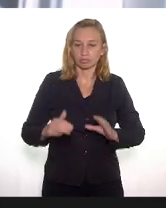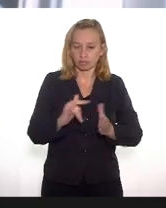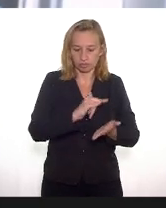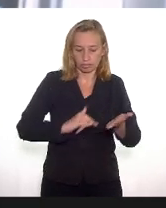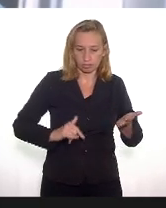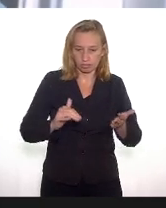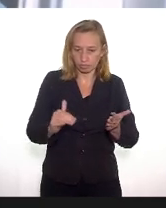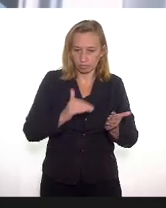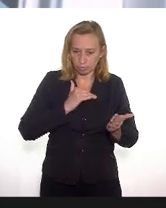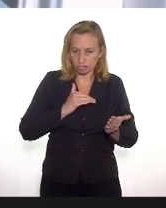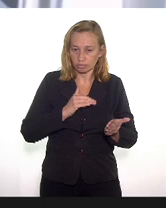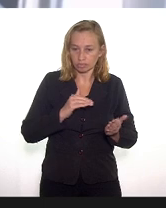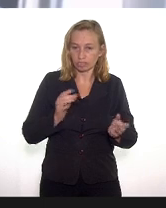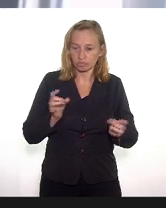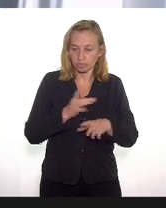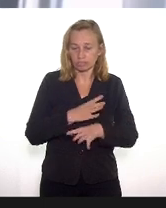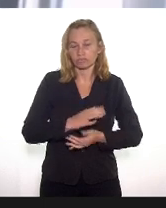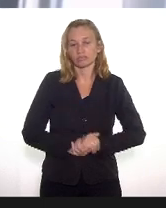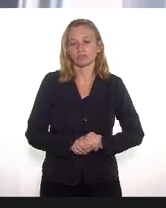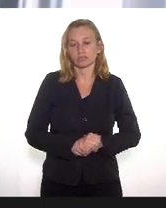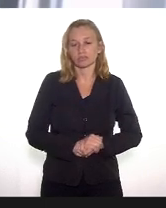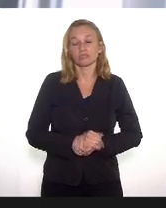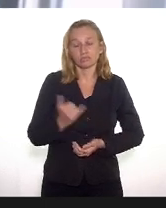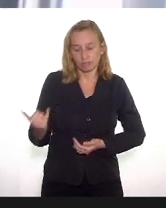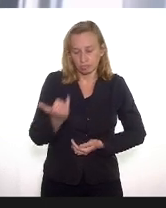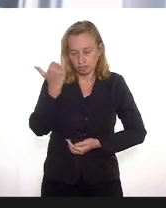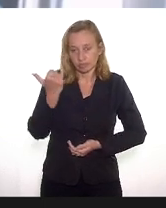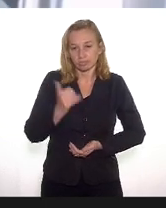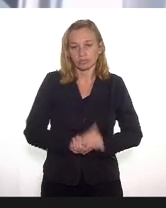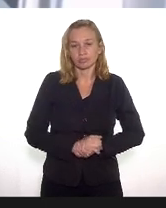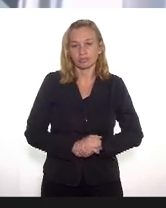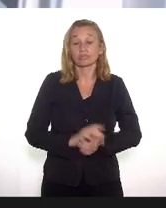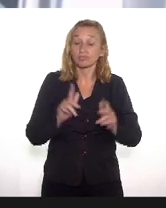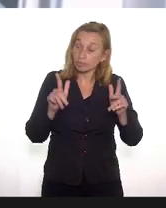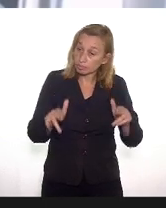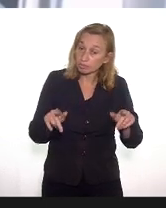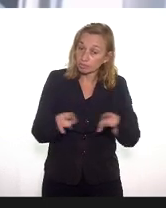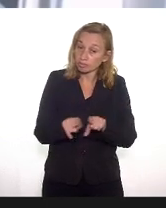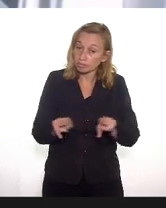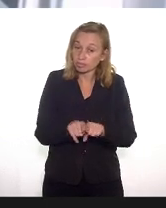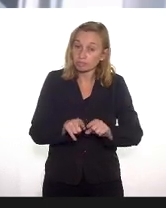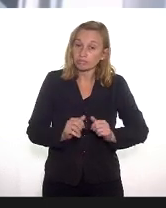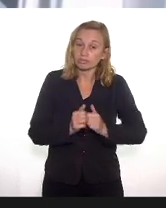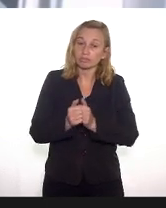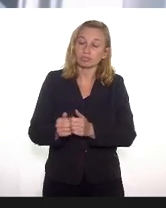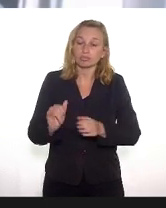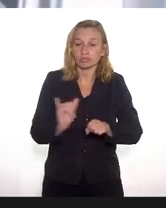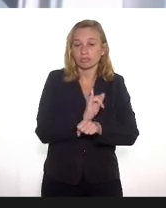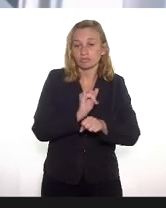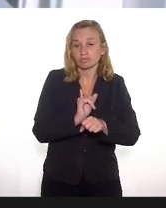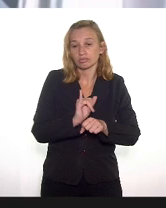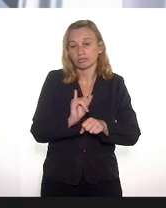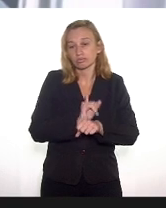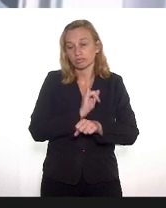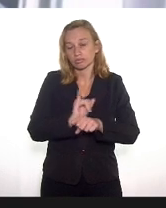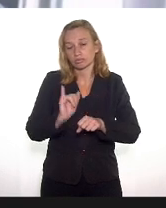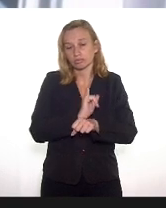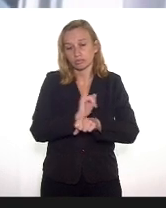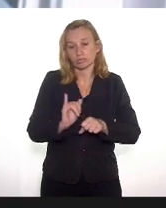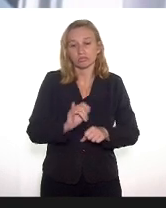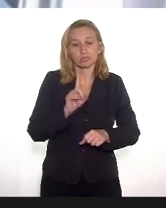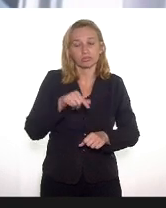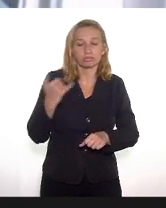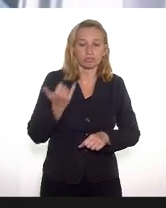assim que ele esteja disponível, porque ele é muito importante. E, da mesma forma, ainda na linha do planejamento, subsecretário Edgar, é